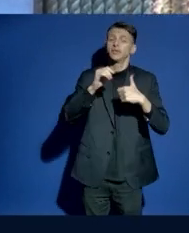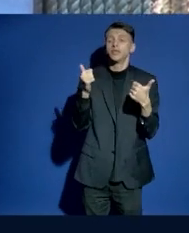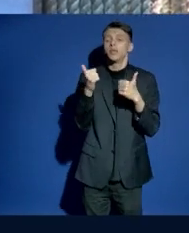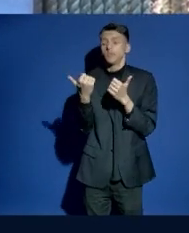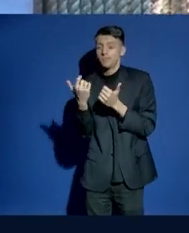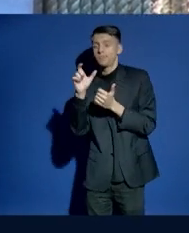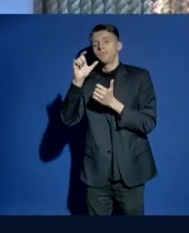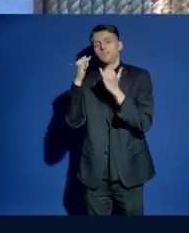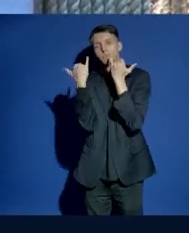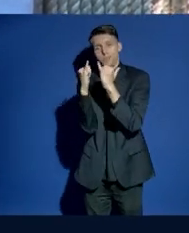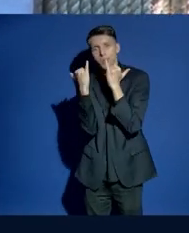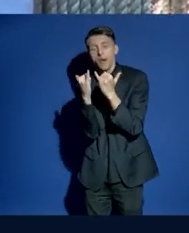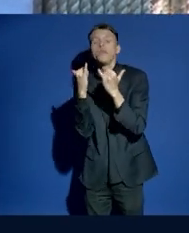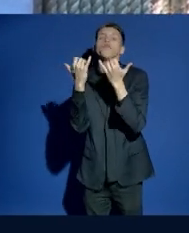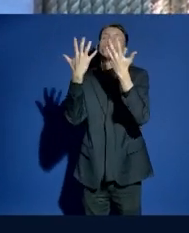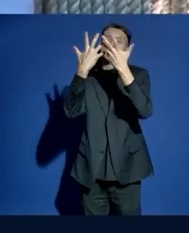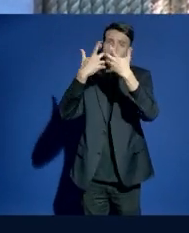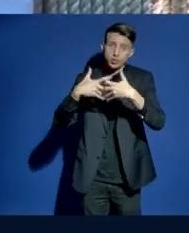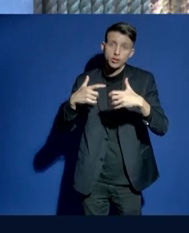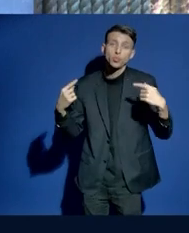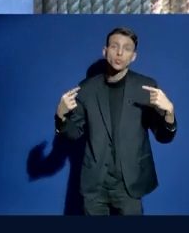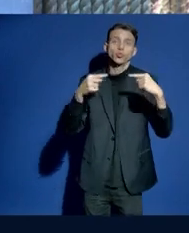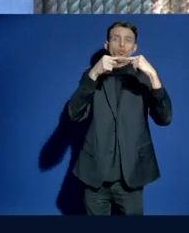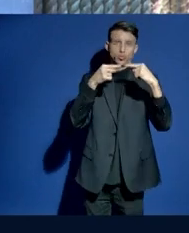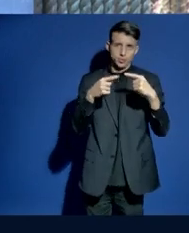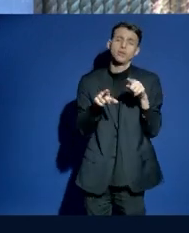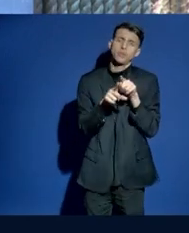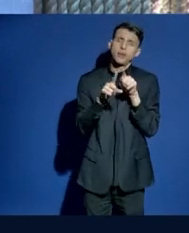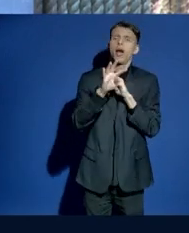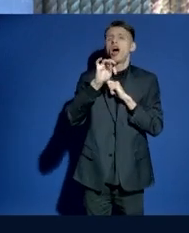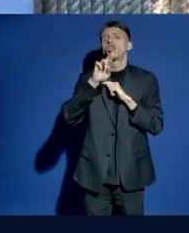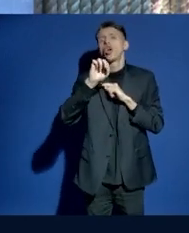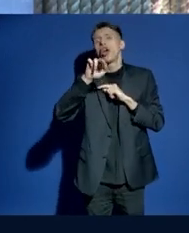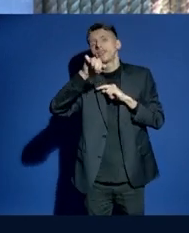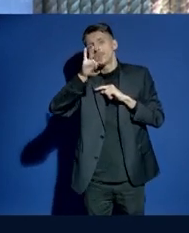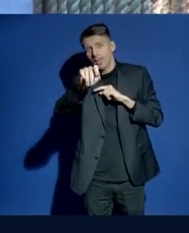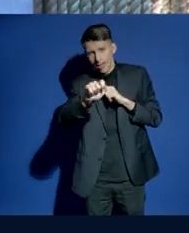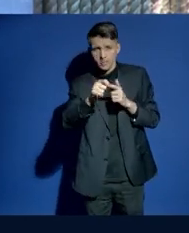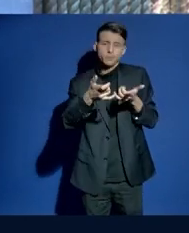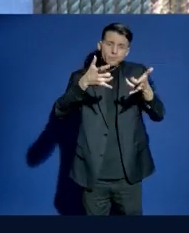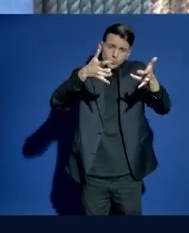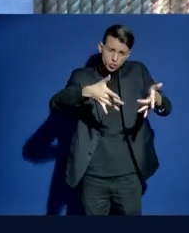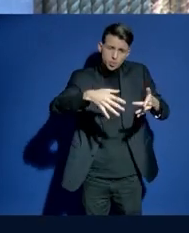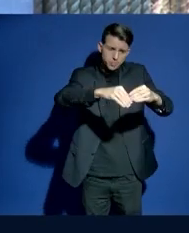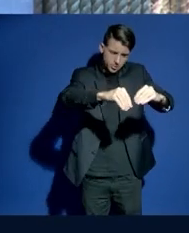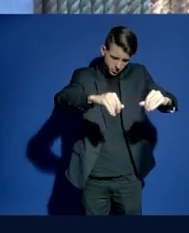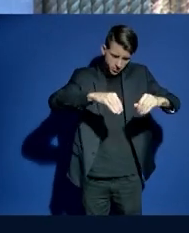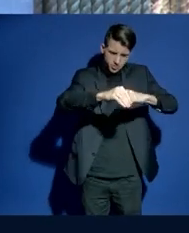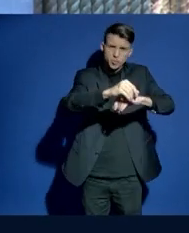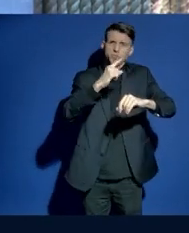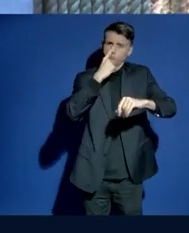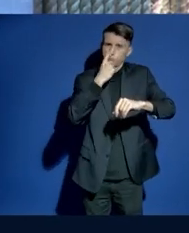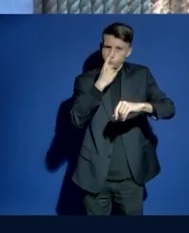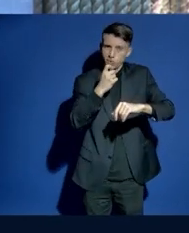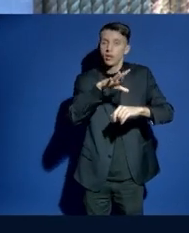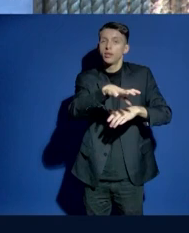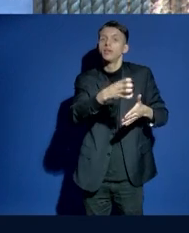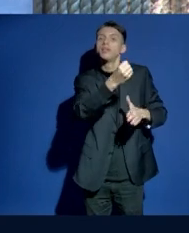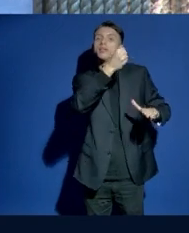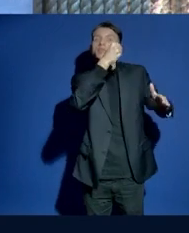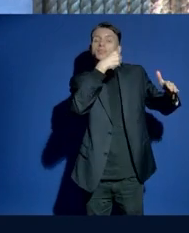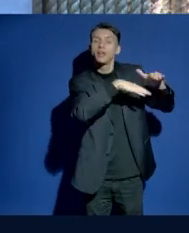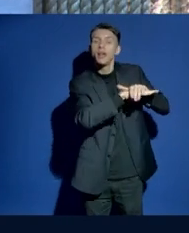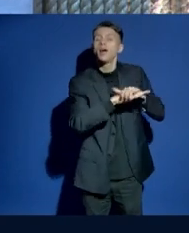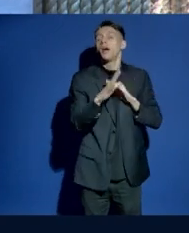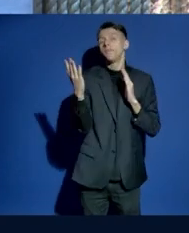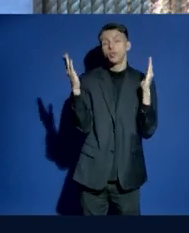funcionando ao nosso maior parte com linhaça e importa que é produzido também durante o ano vai sendo estocada para que durante o período chuvoso entre dezembro